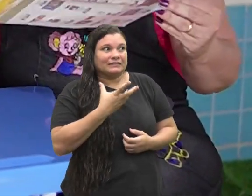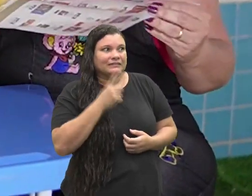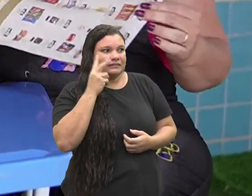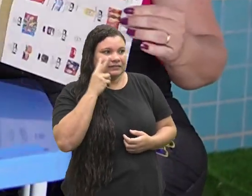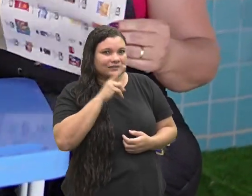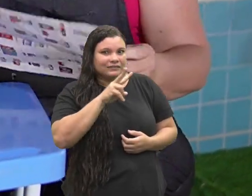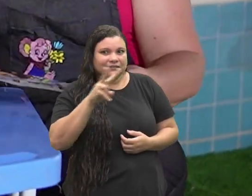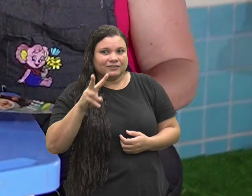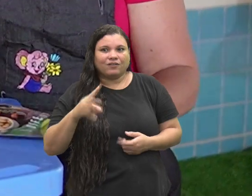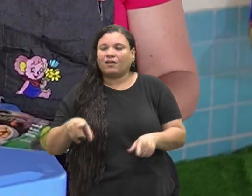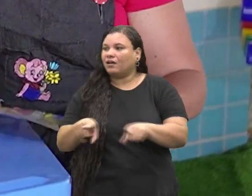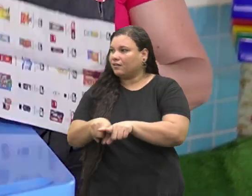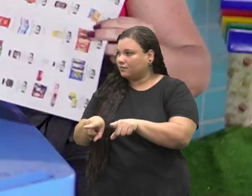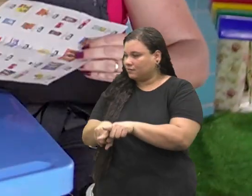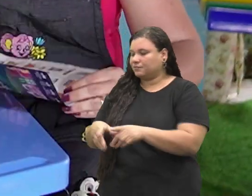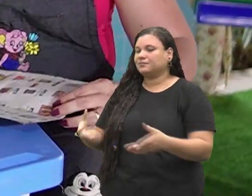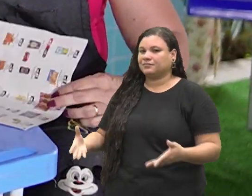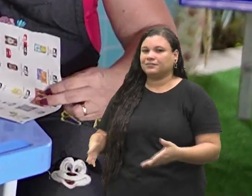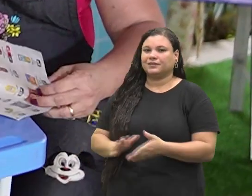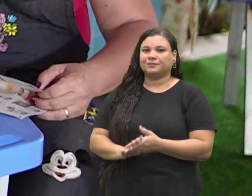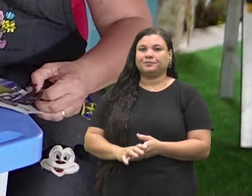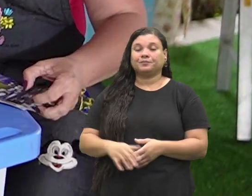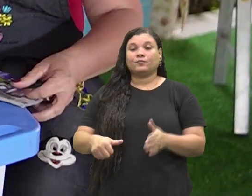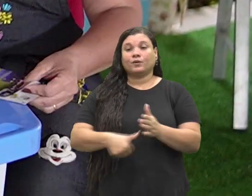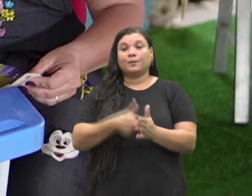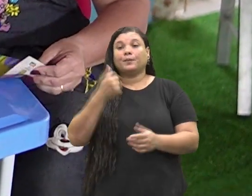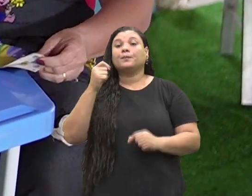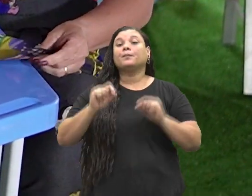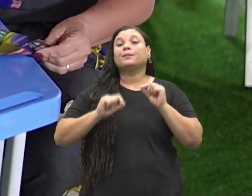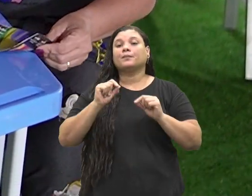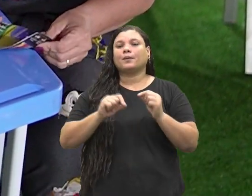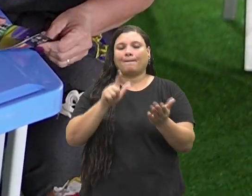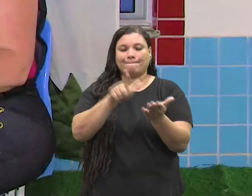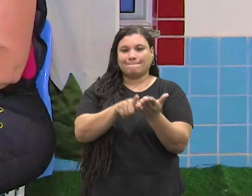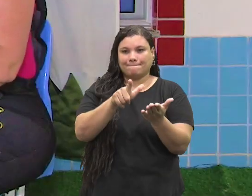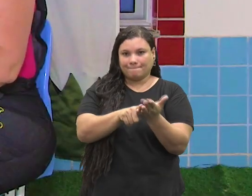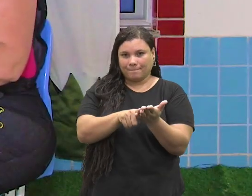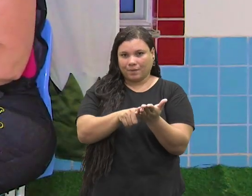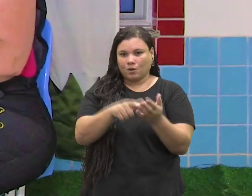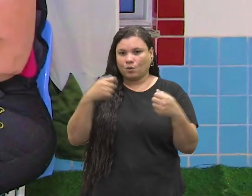ó, vocês vão colocar o papel, dobrá-lo ao meio.